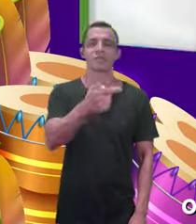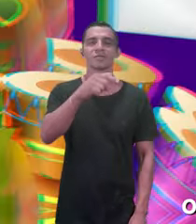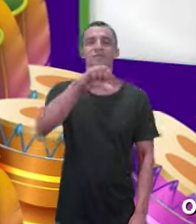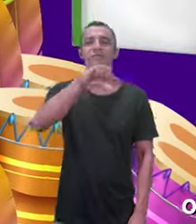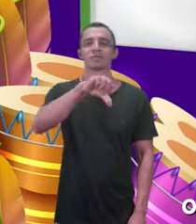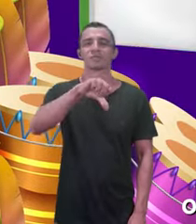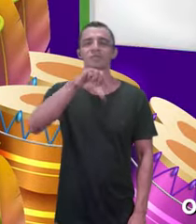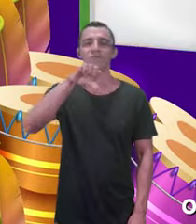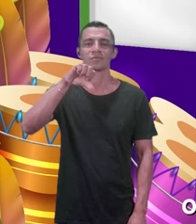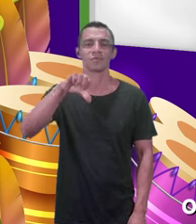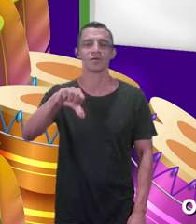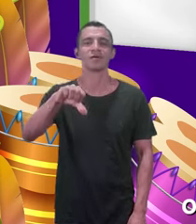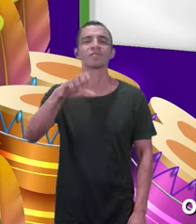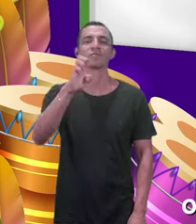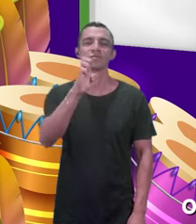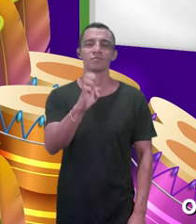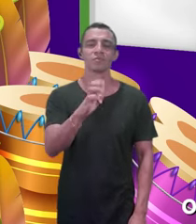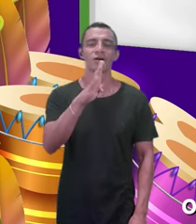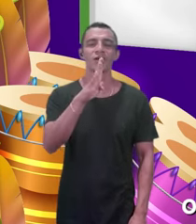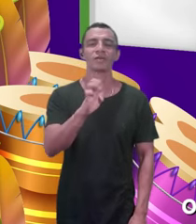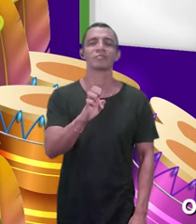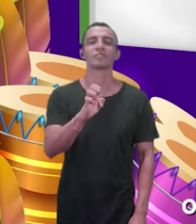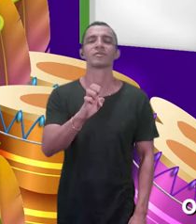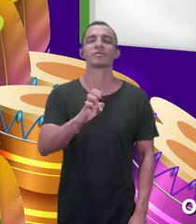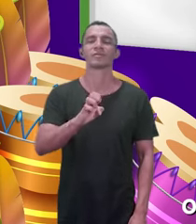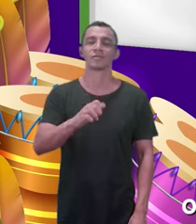R$ 34,98 no app. Lava-roupas Surf Sachê 900ml,